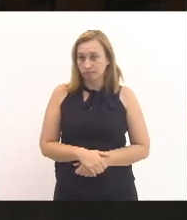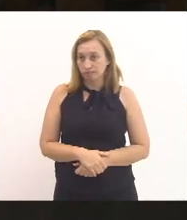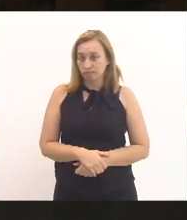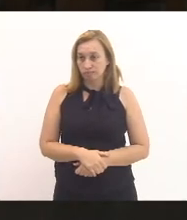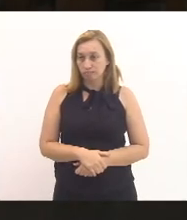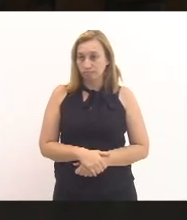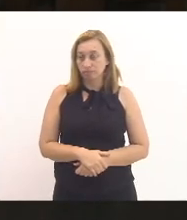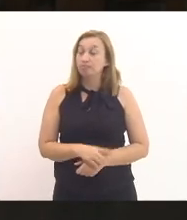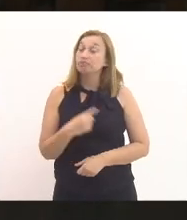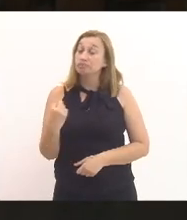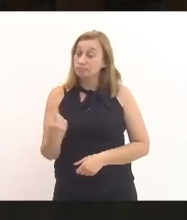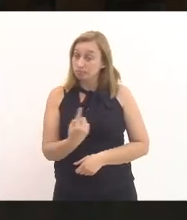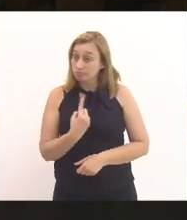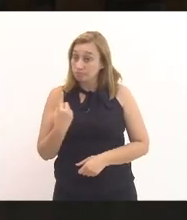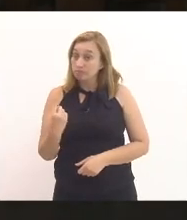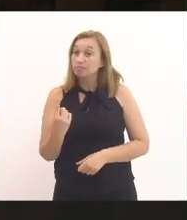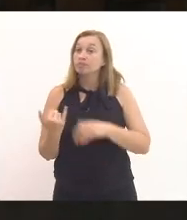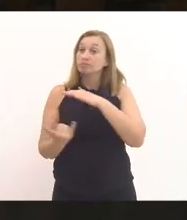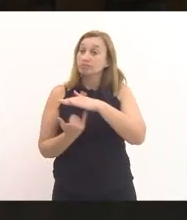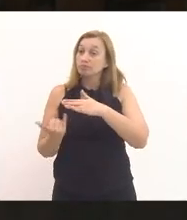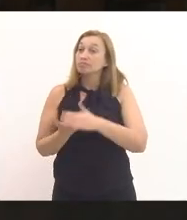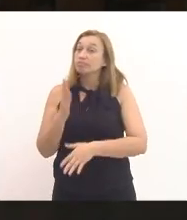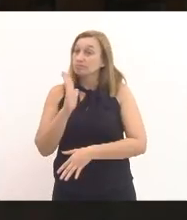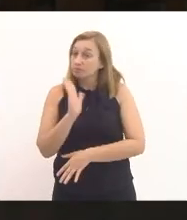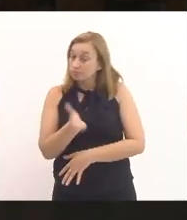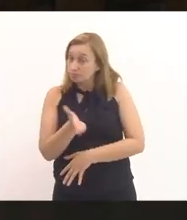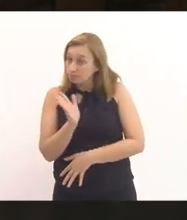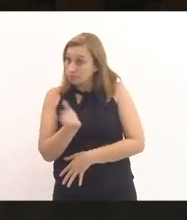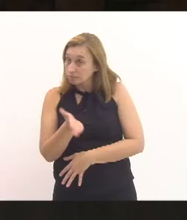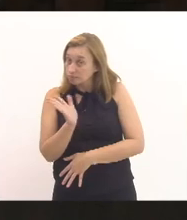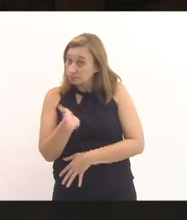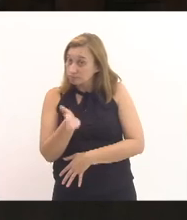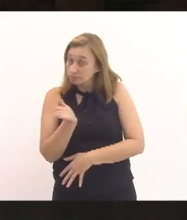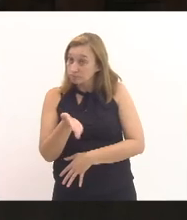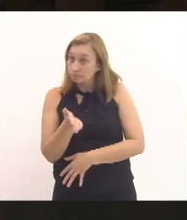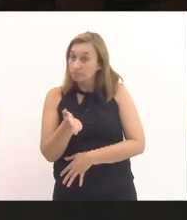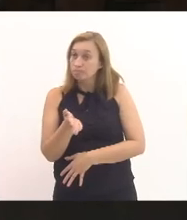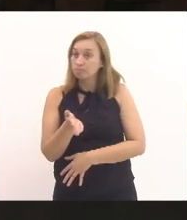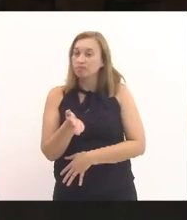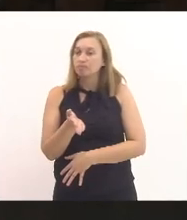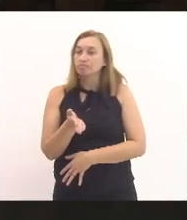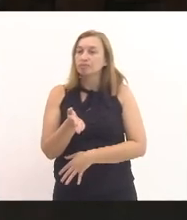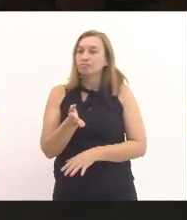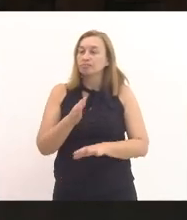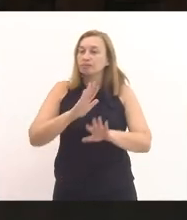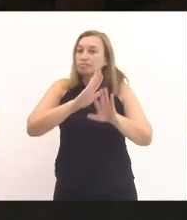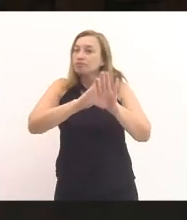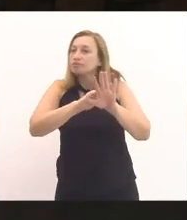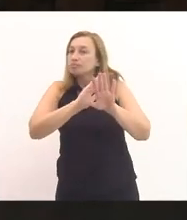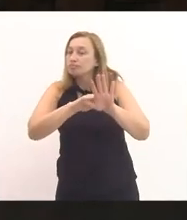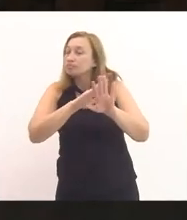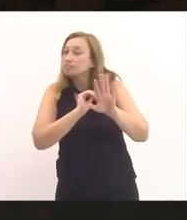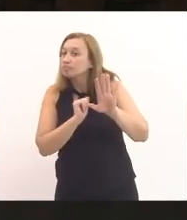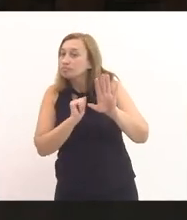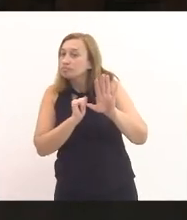as nossas instituições já foram penetrados por uma ideologia